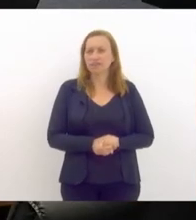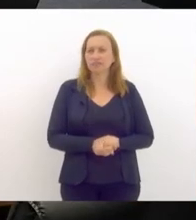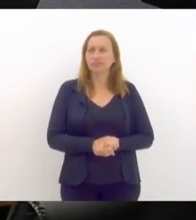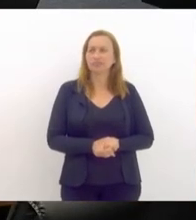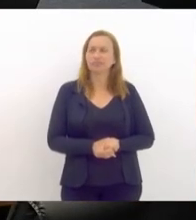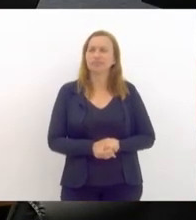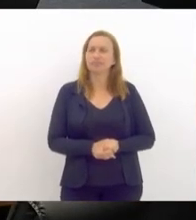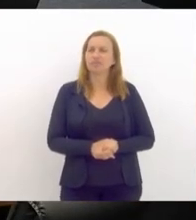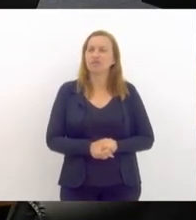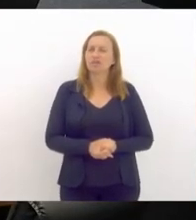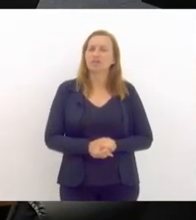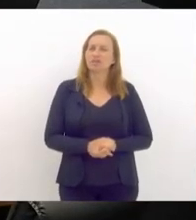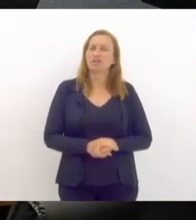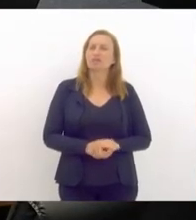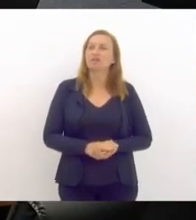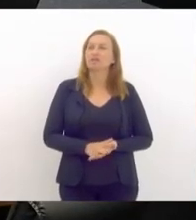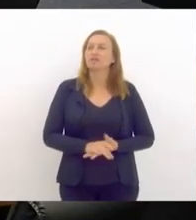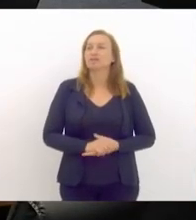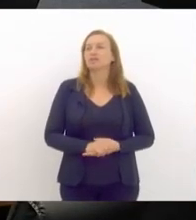aí